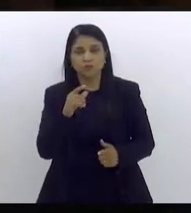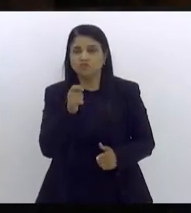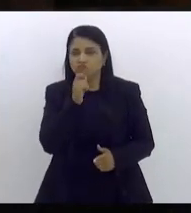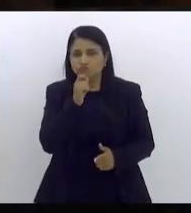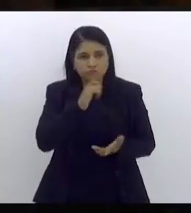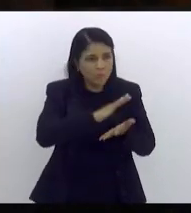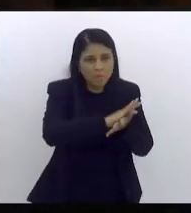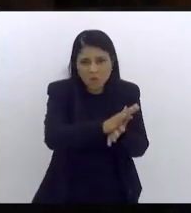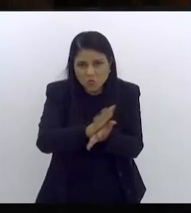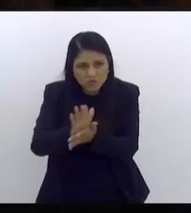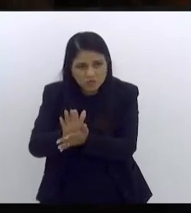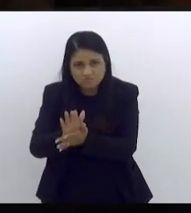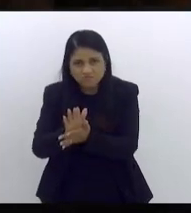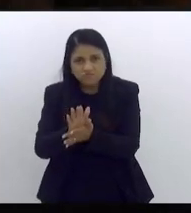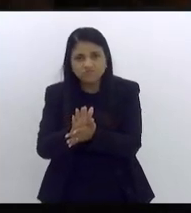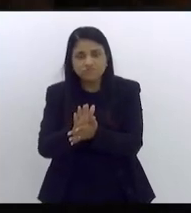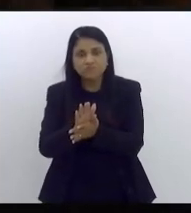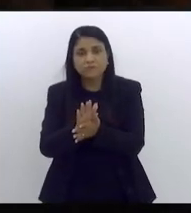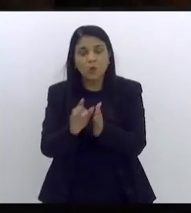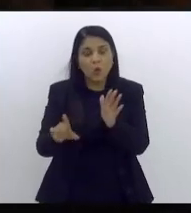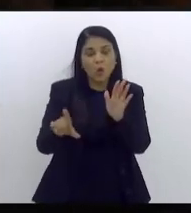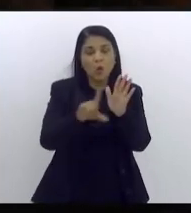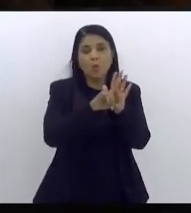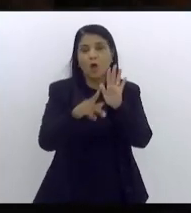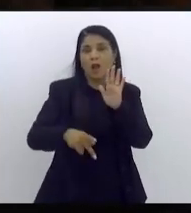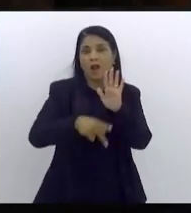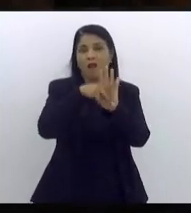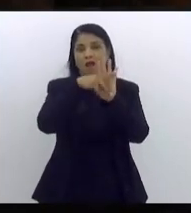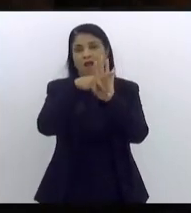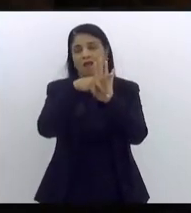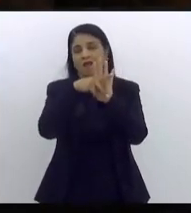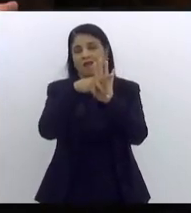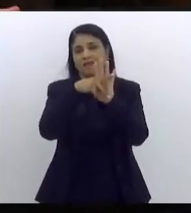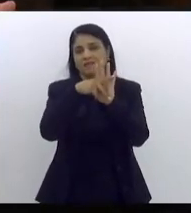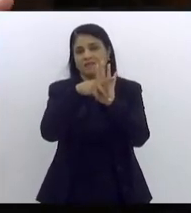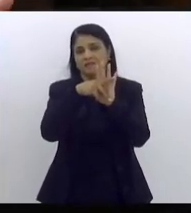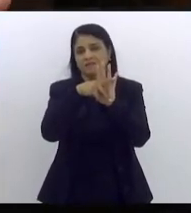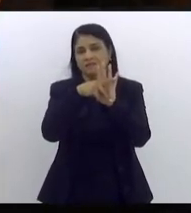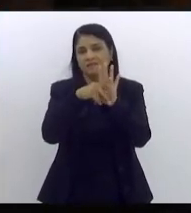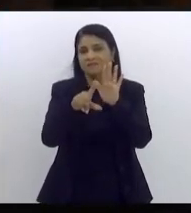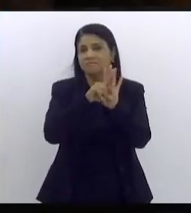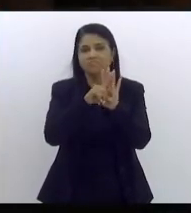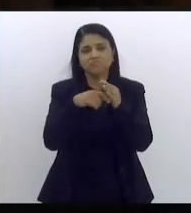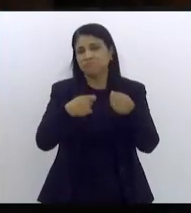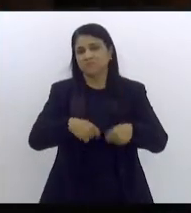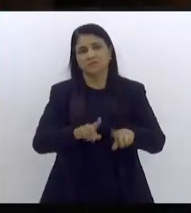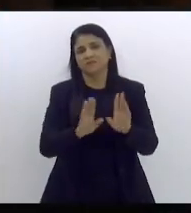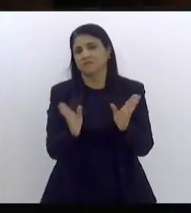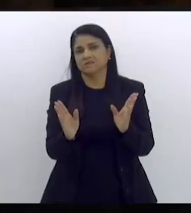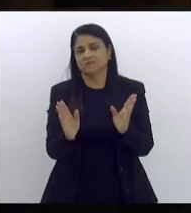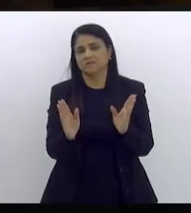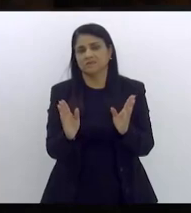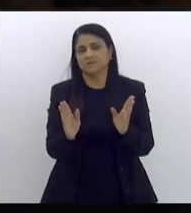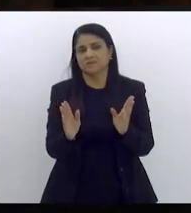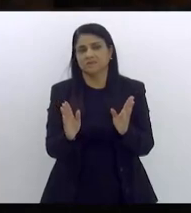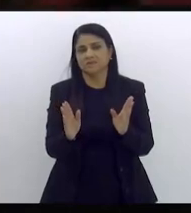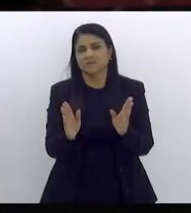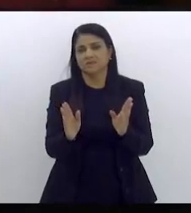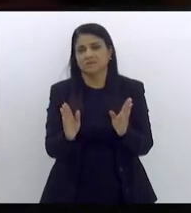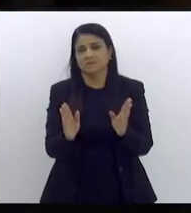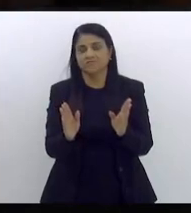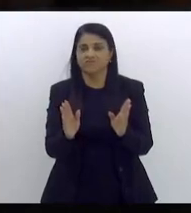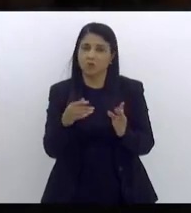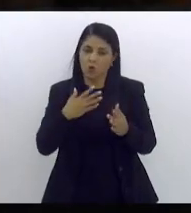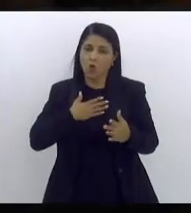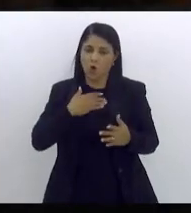preconceito, esse projeto de lei não seria nem necessário, porque é, como eu gosto de